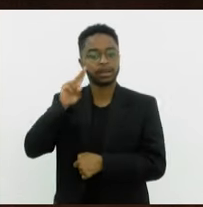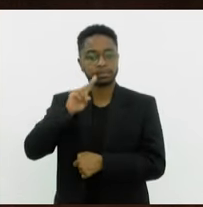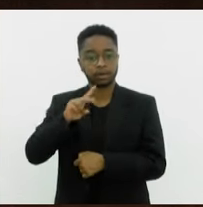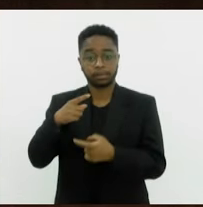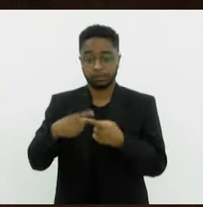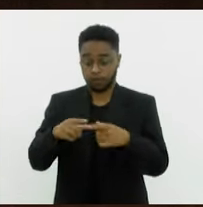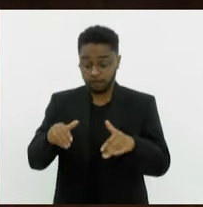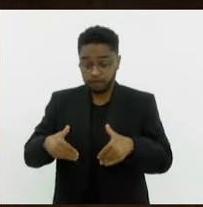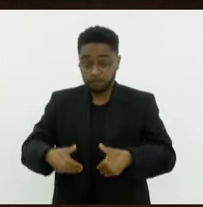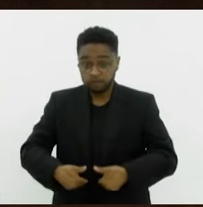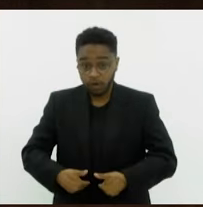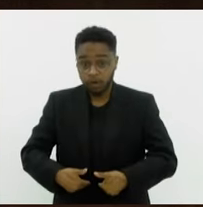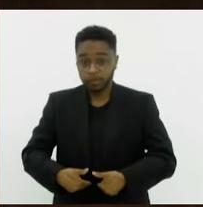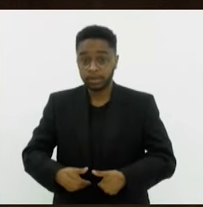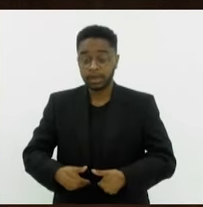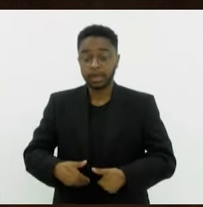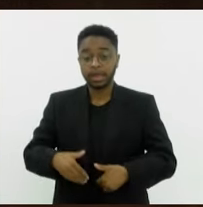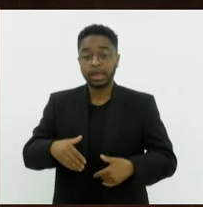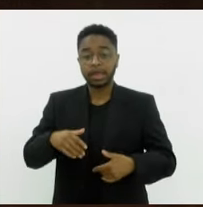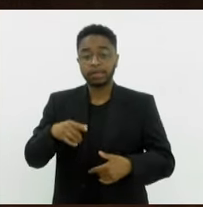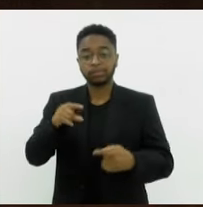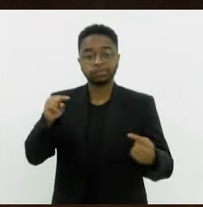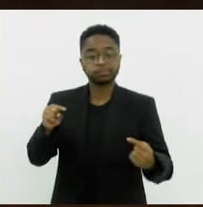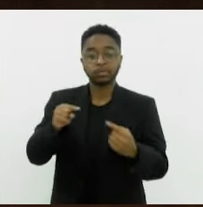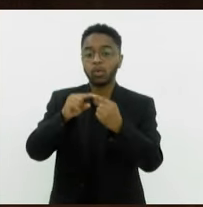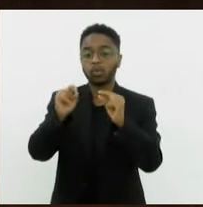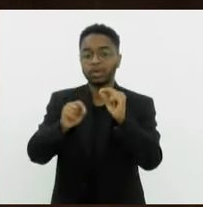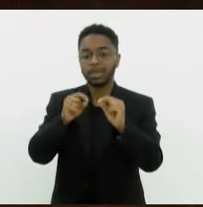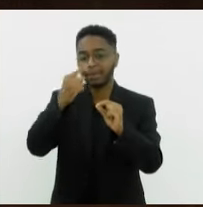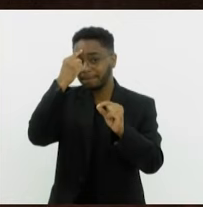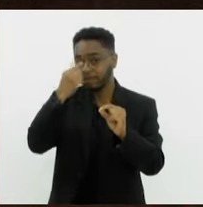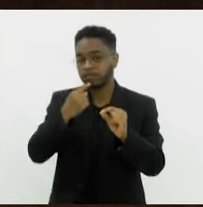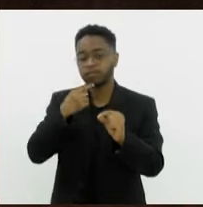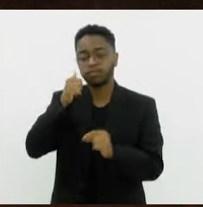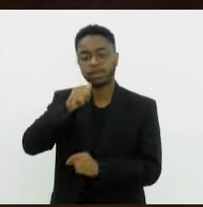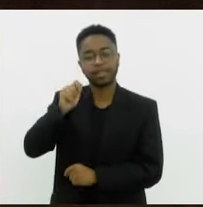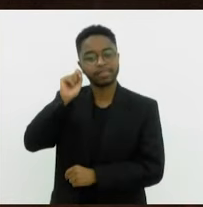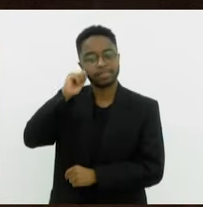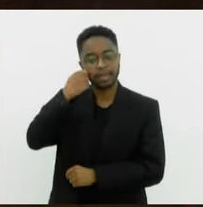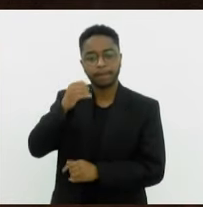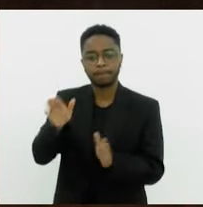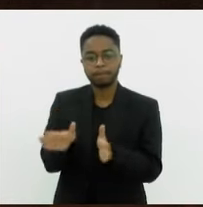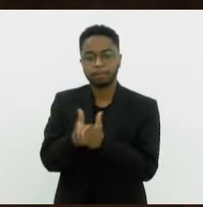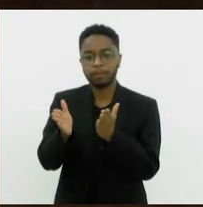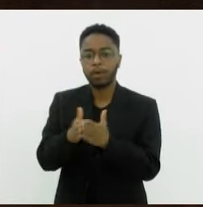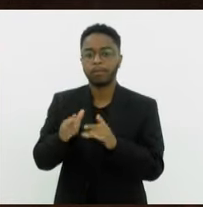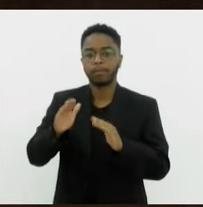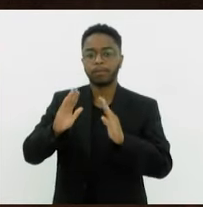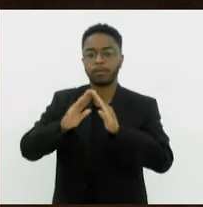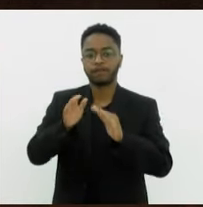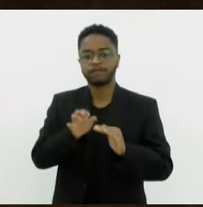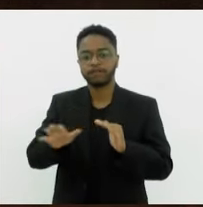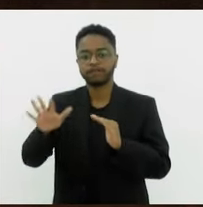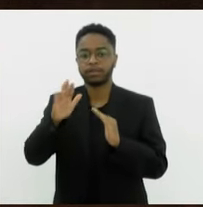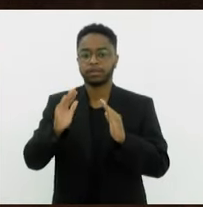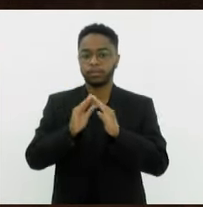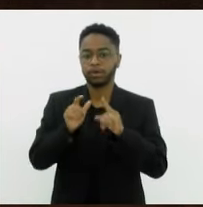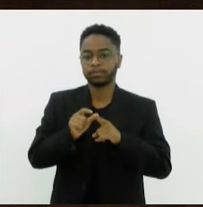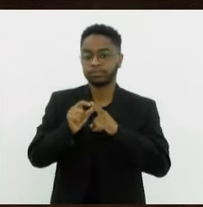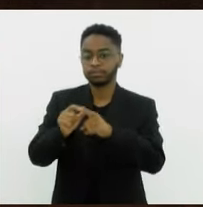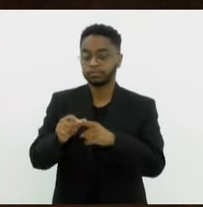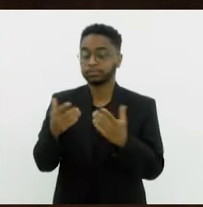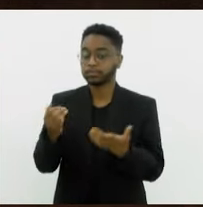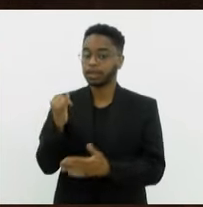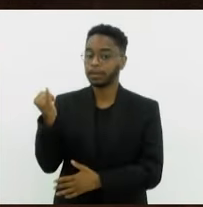fome perfila uma mulher negra, senhora presidente, uma mulher negra, pobre, da favela e da periferia. Então, é super importante que a